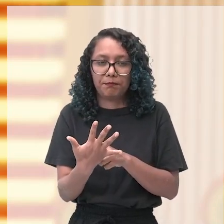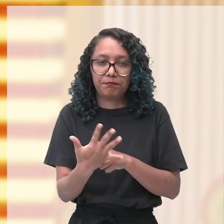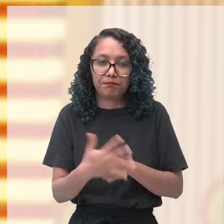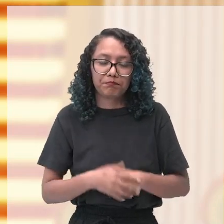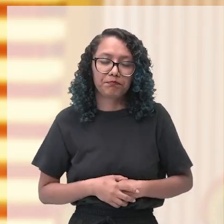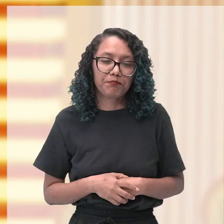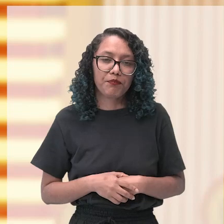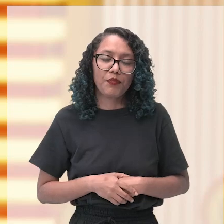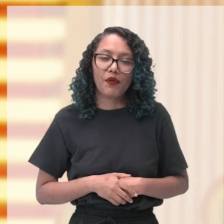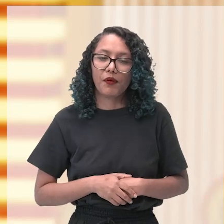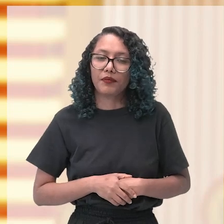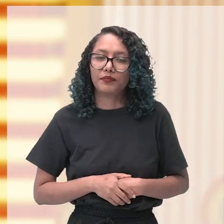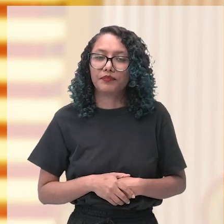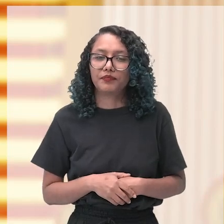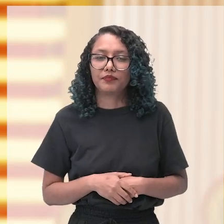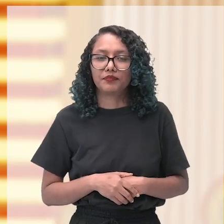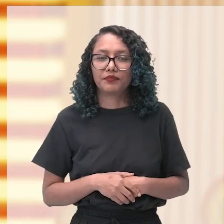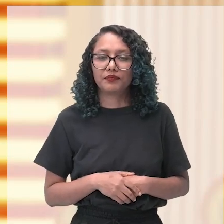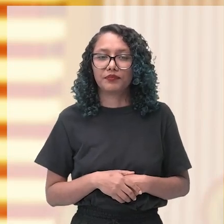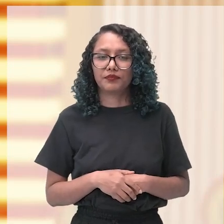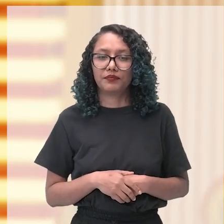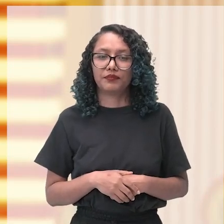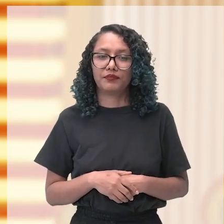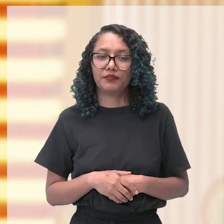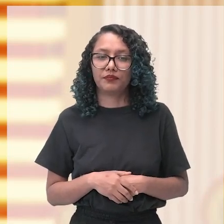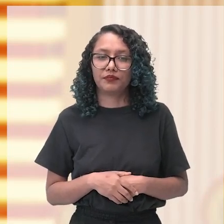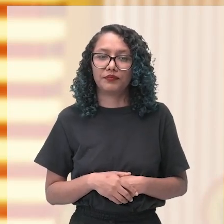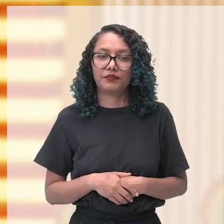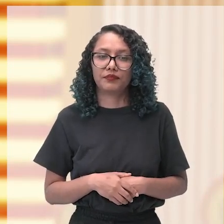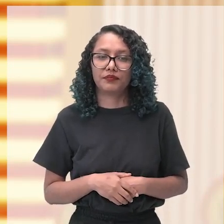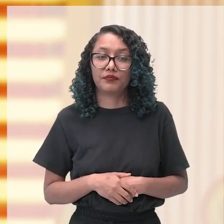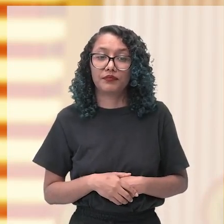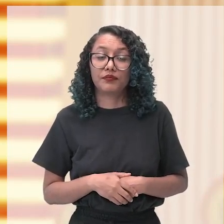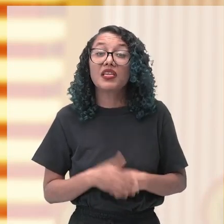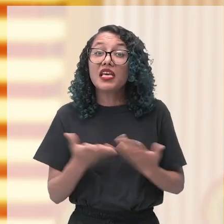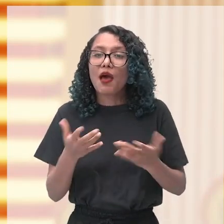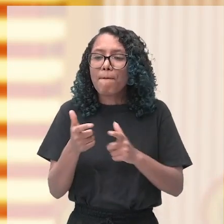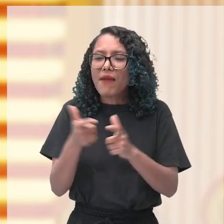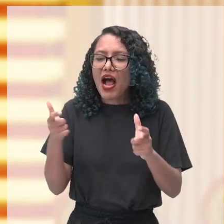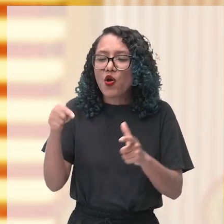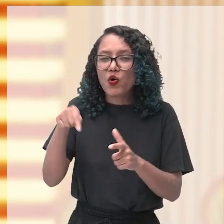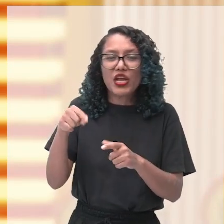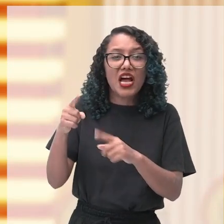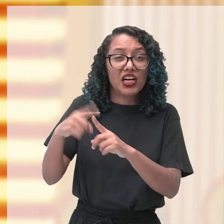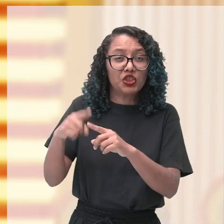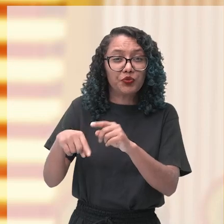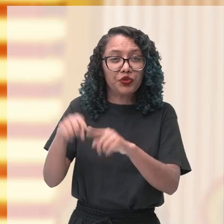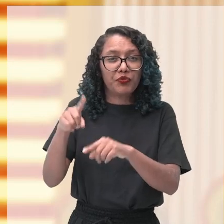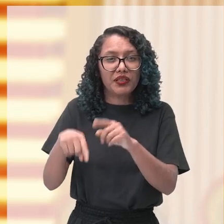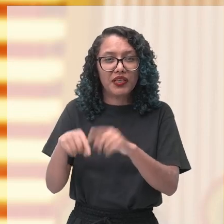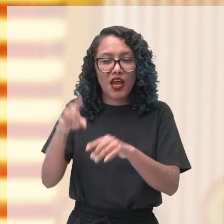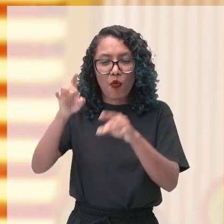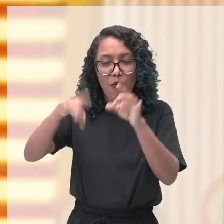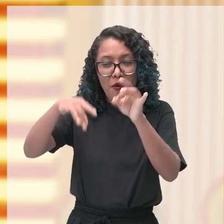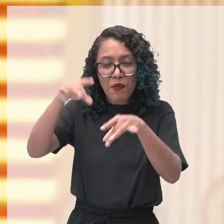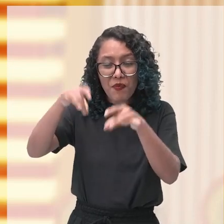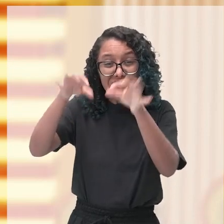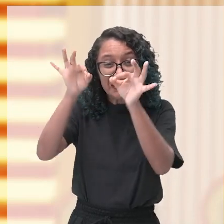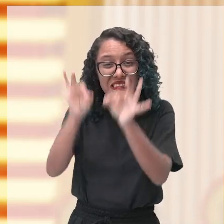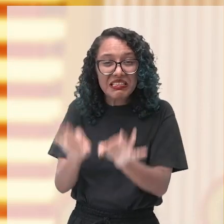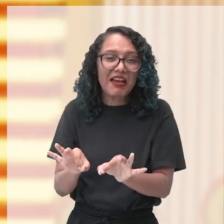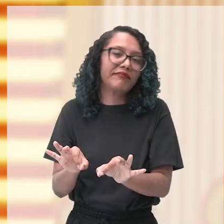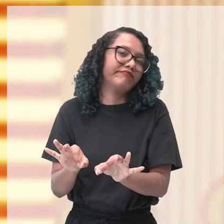um período pandêmico e muitos desses resíduos não foram descartados